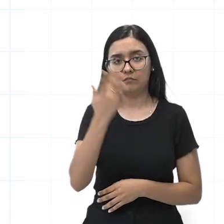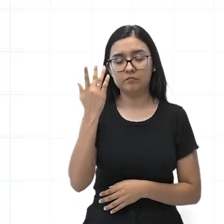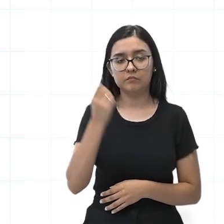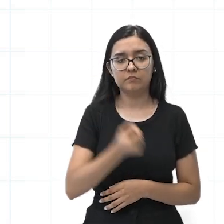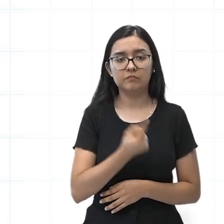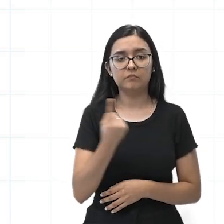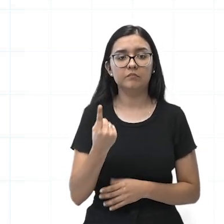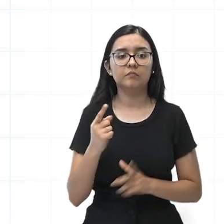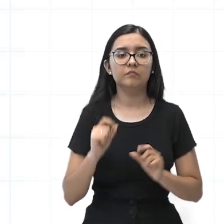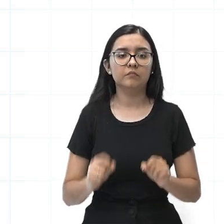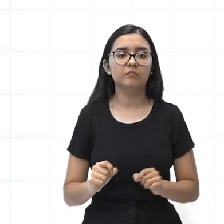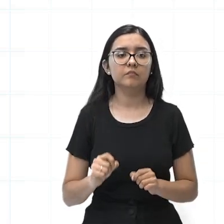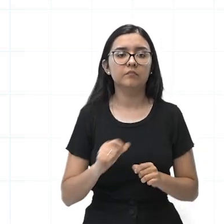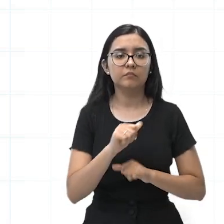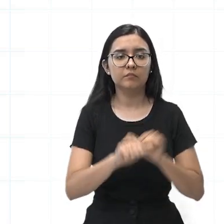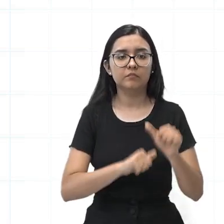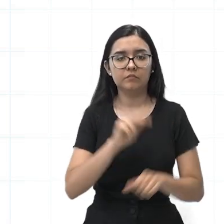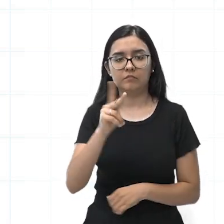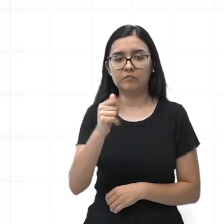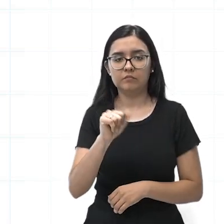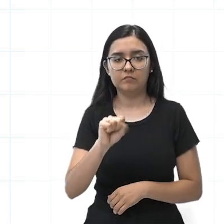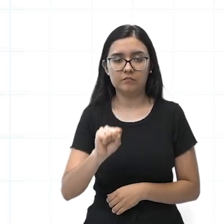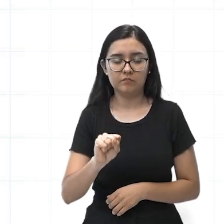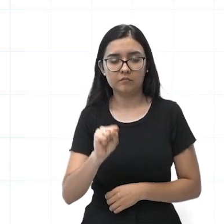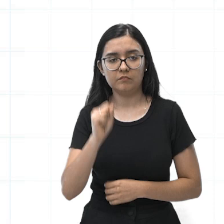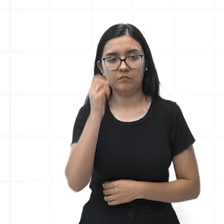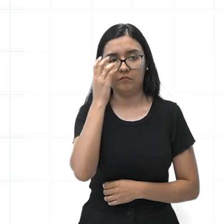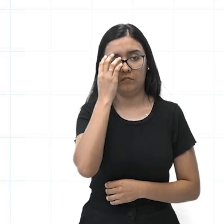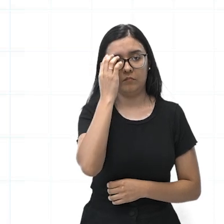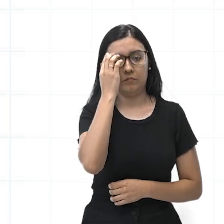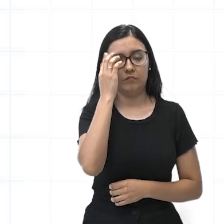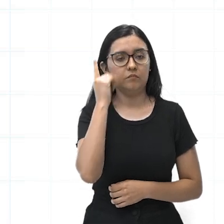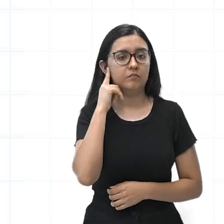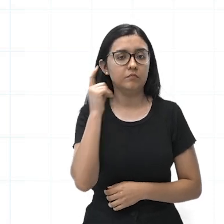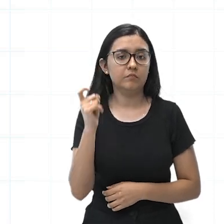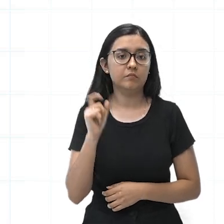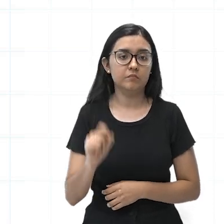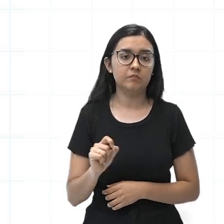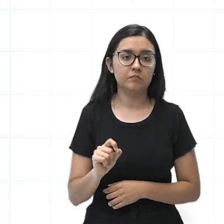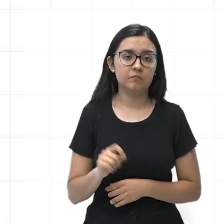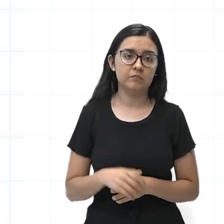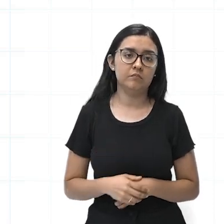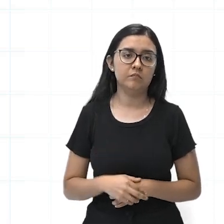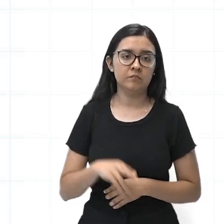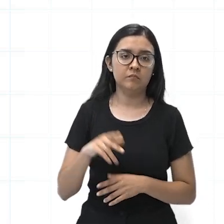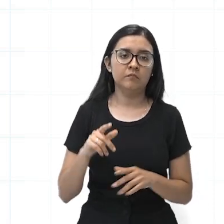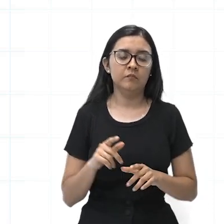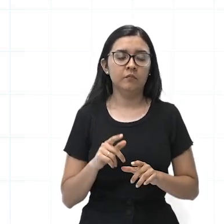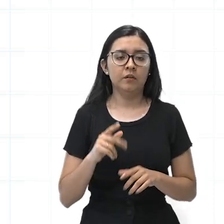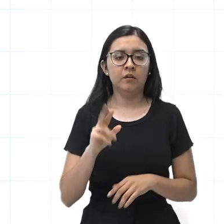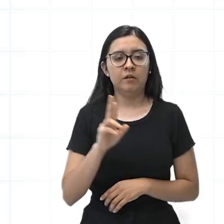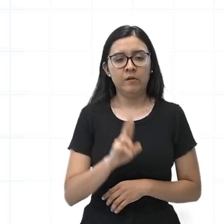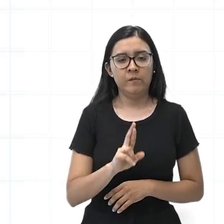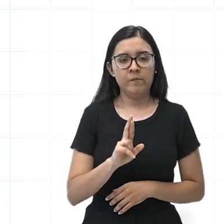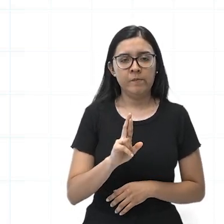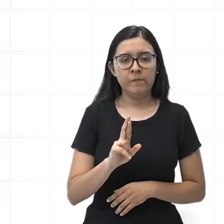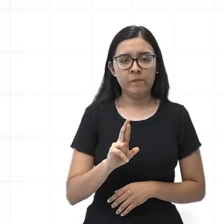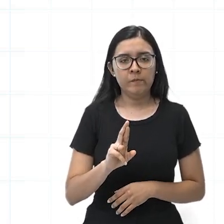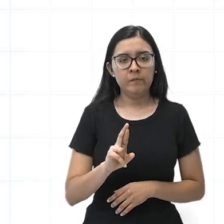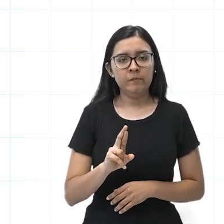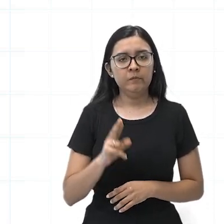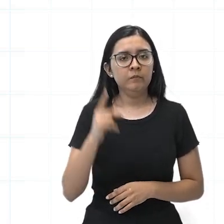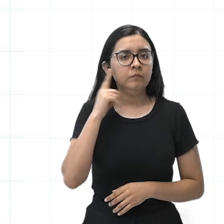ficar has. Have, to have, vai ter som de R no início, tá? To